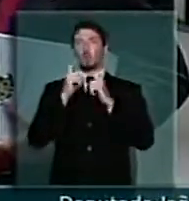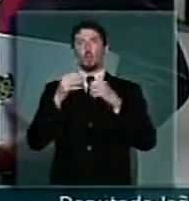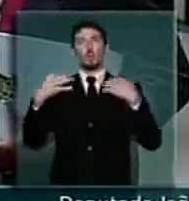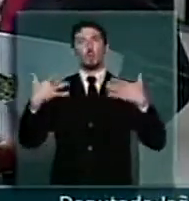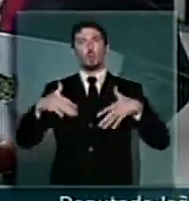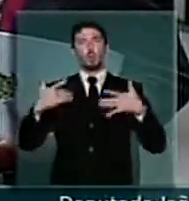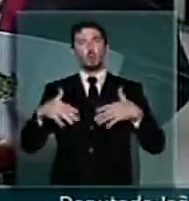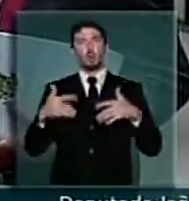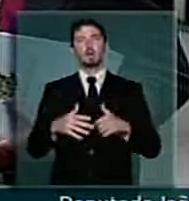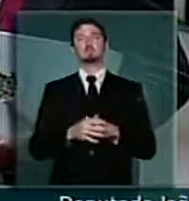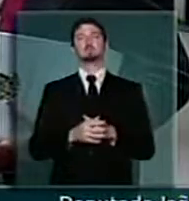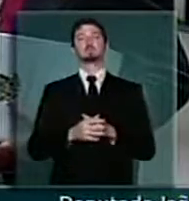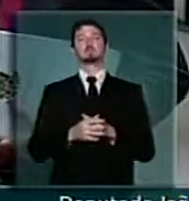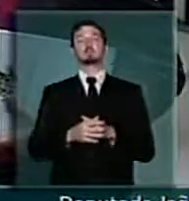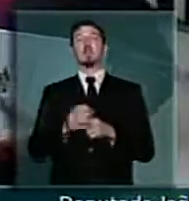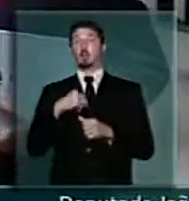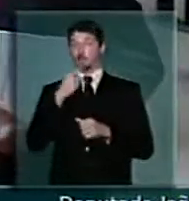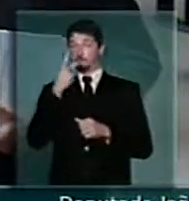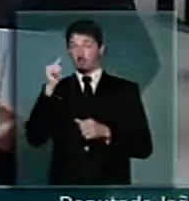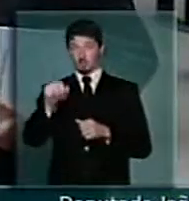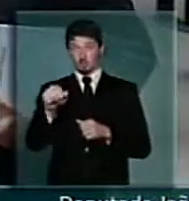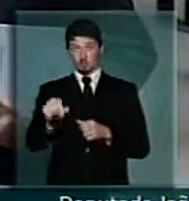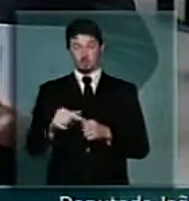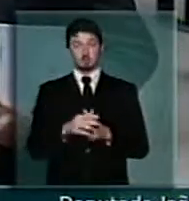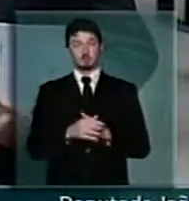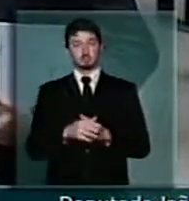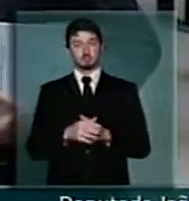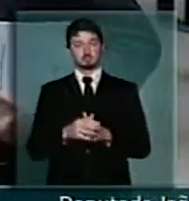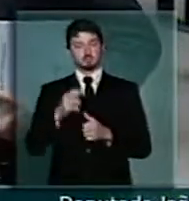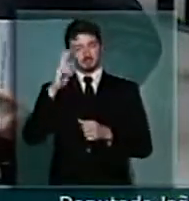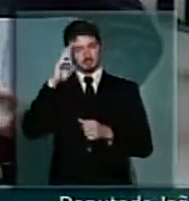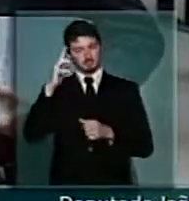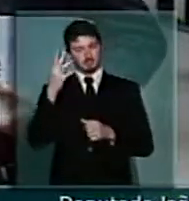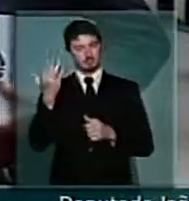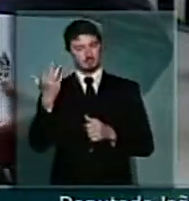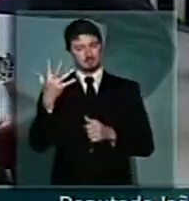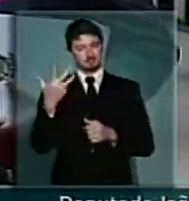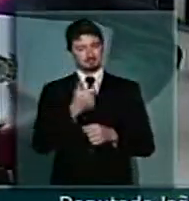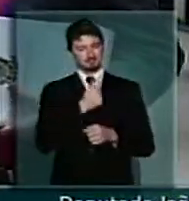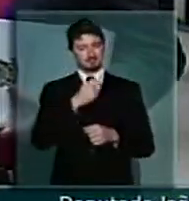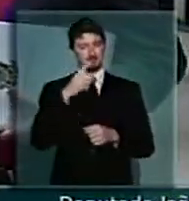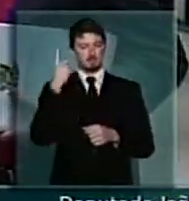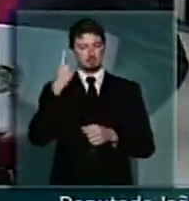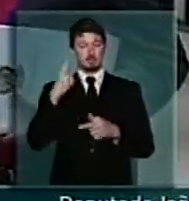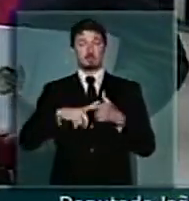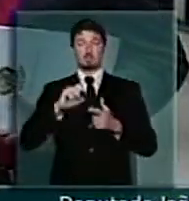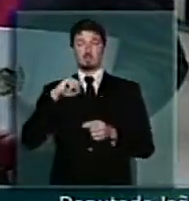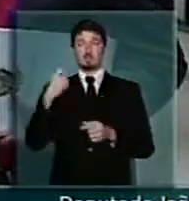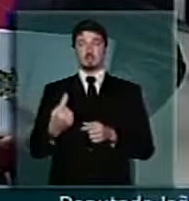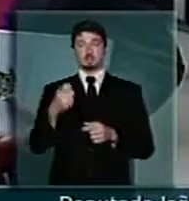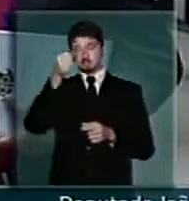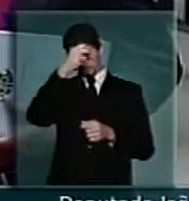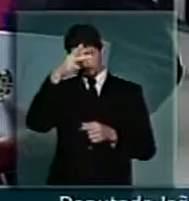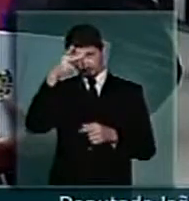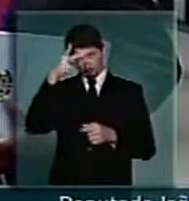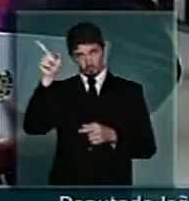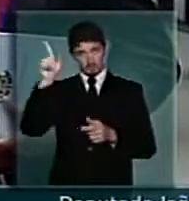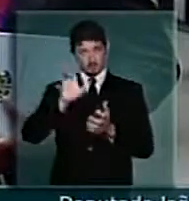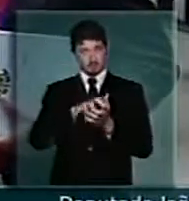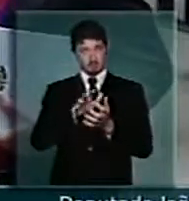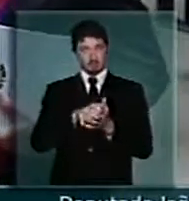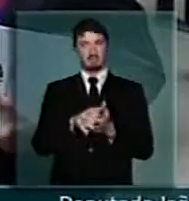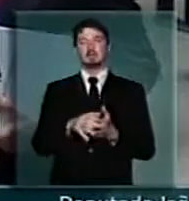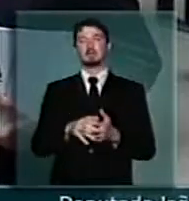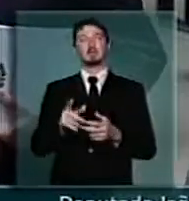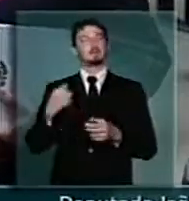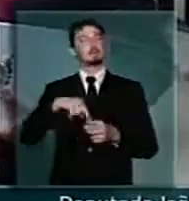frente. E eu digo isso, nobre Amauri, porque fui prefeito e tivemos uma